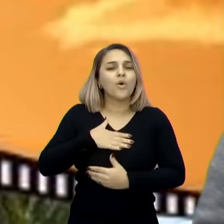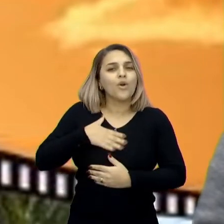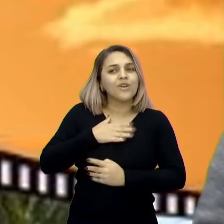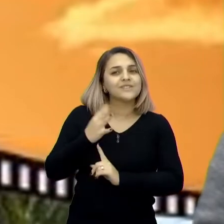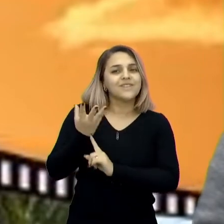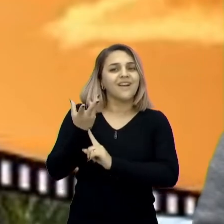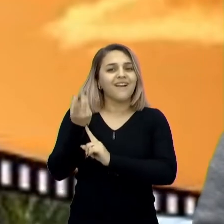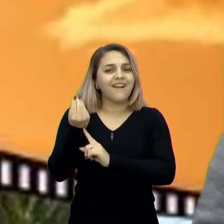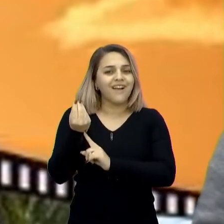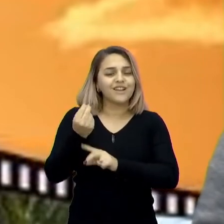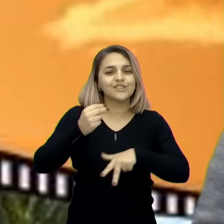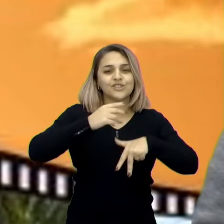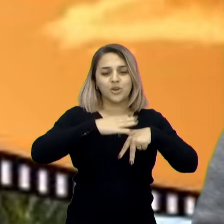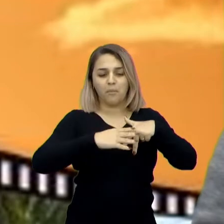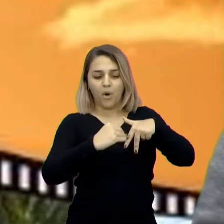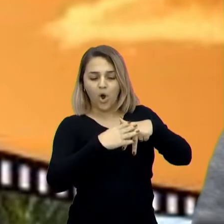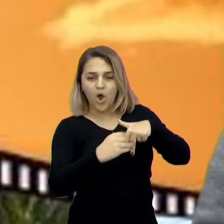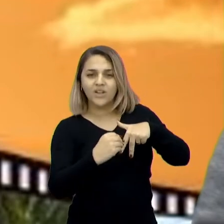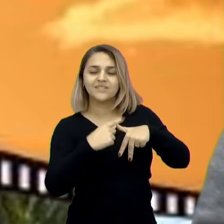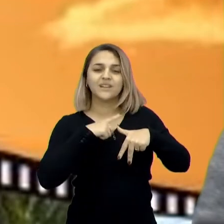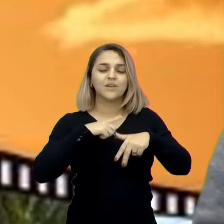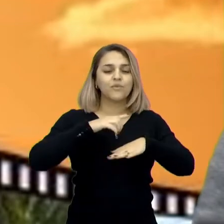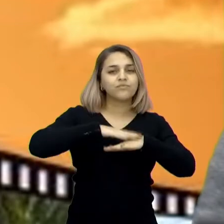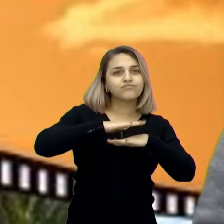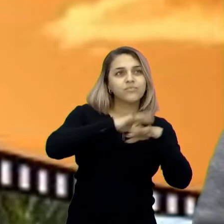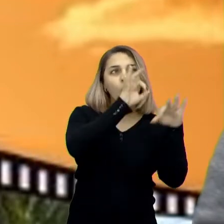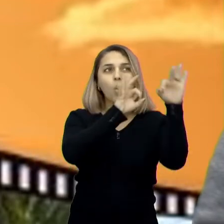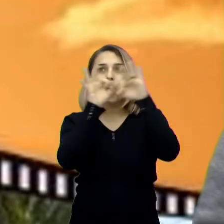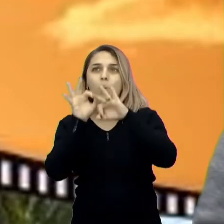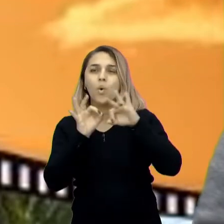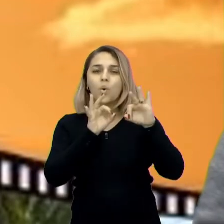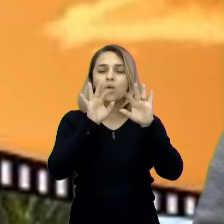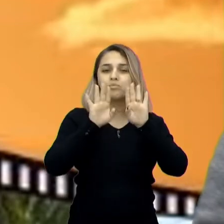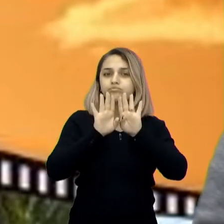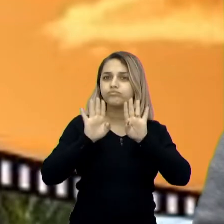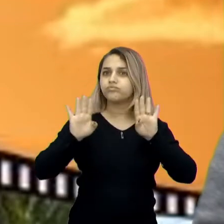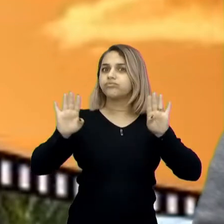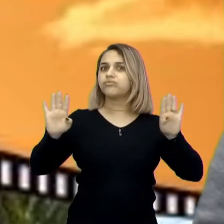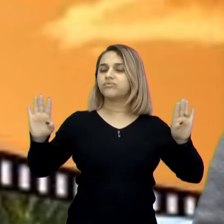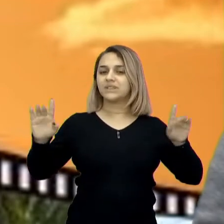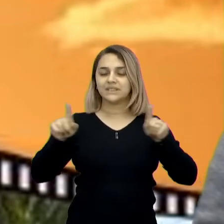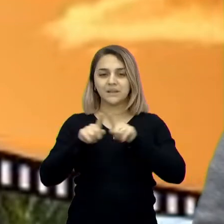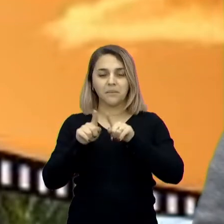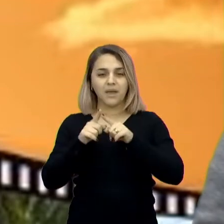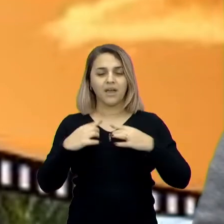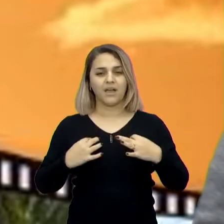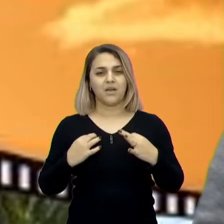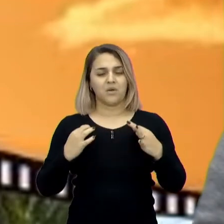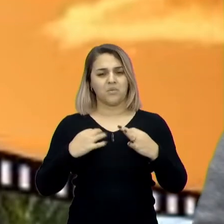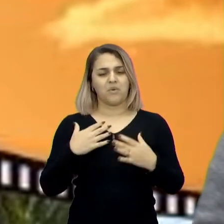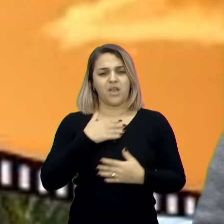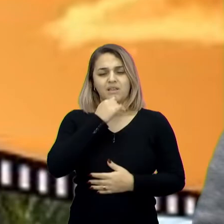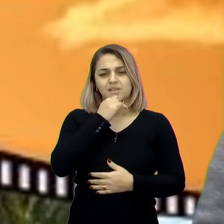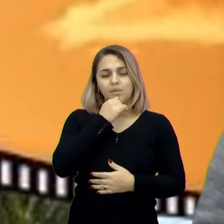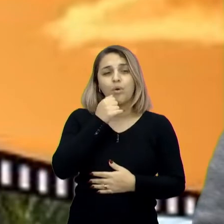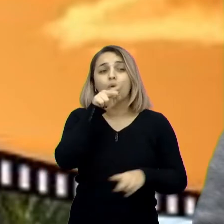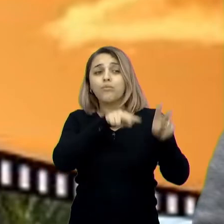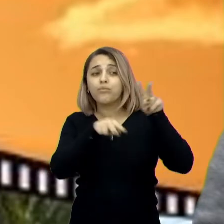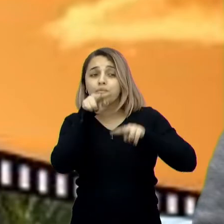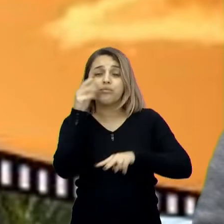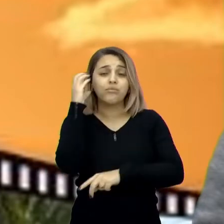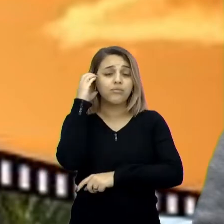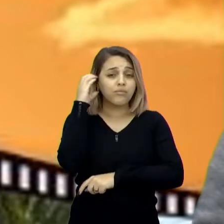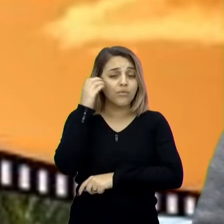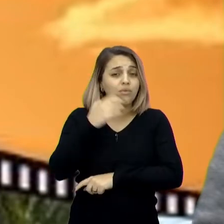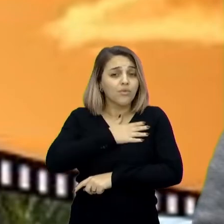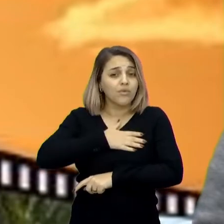vou ali trabalhar a questão do cenário ou do figurino, né? Ah, não, eu gosto do audiovisual, porém eu